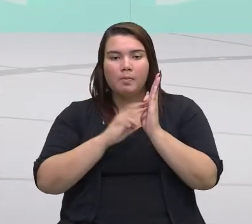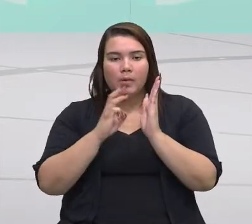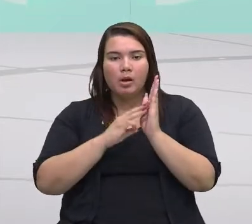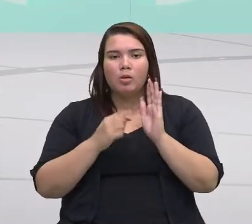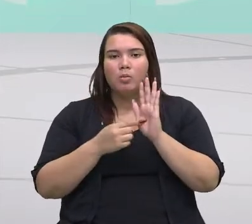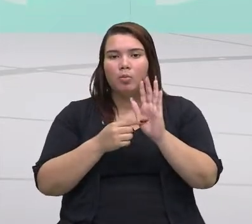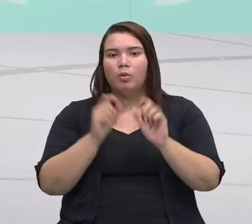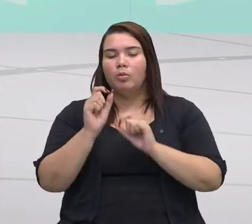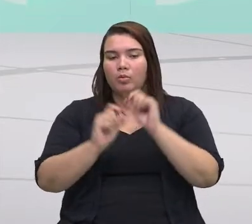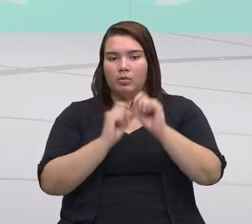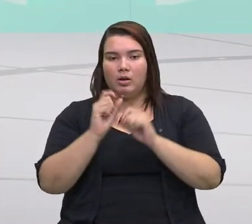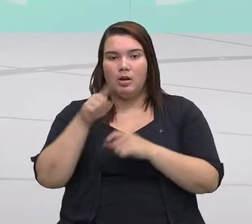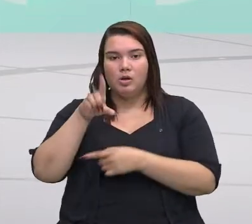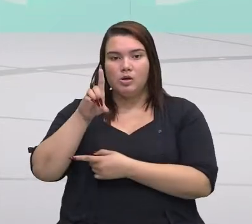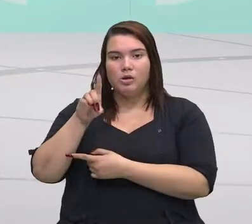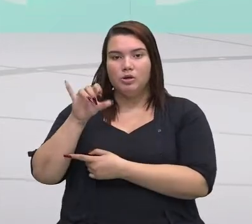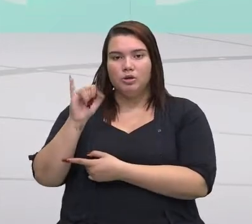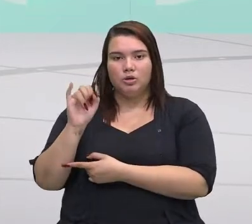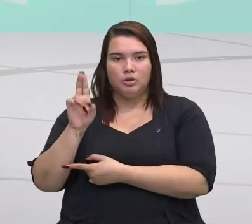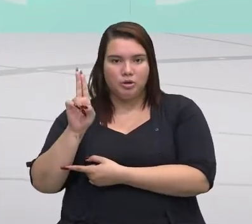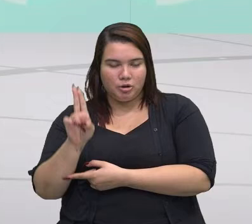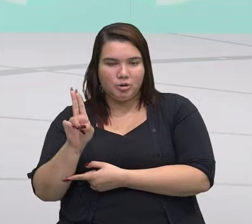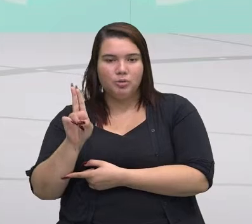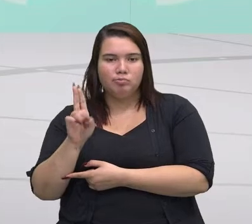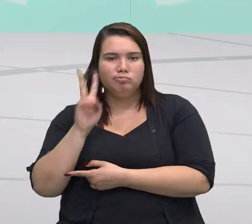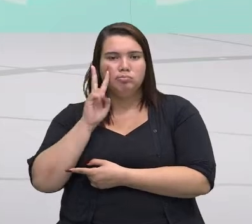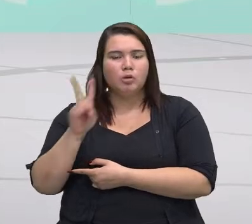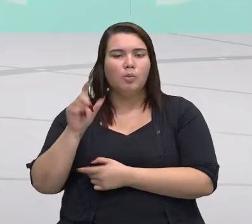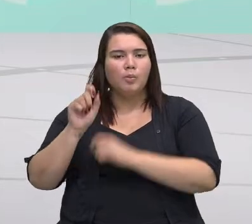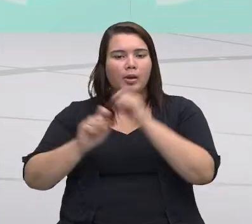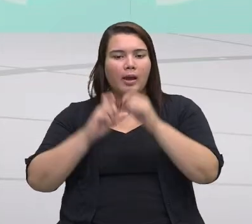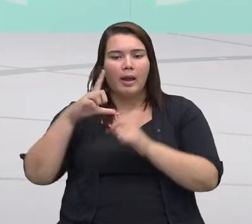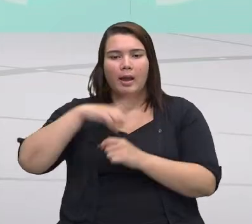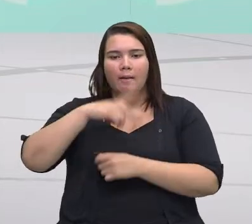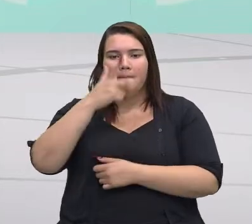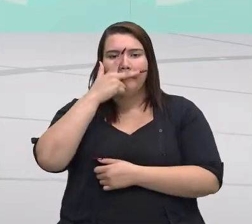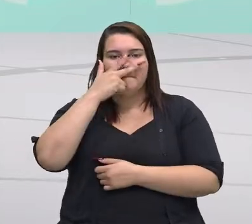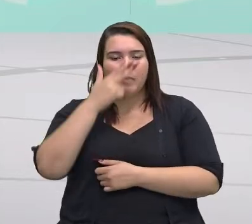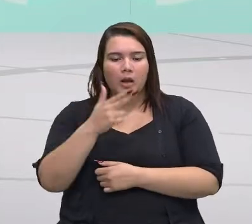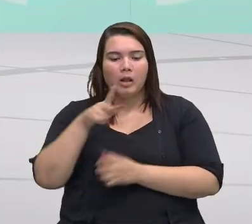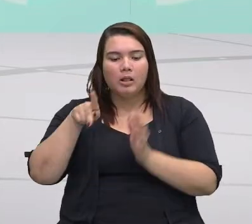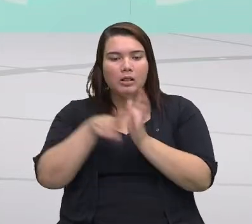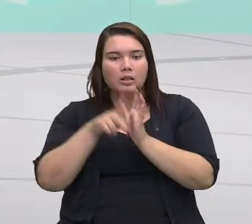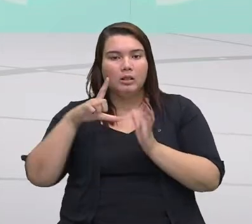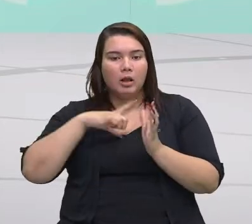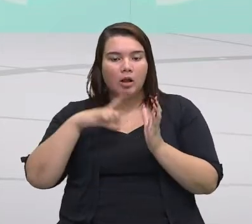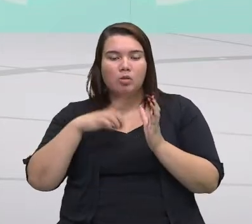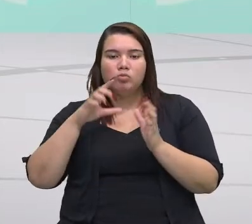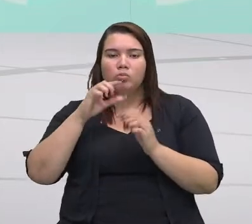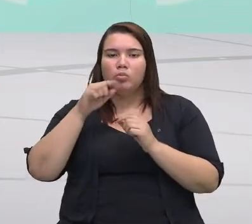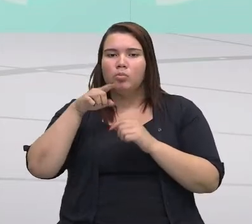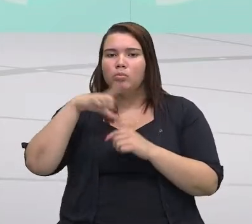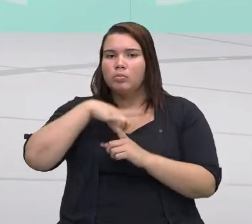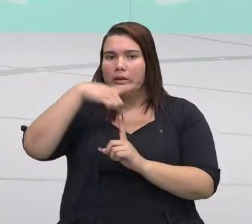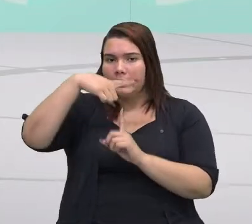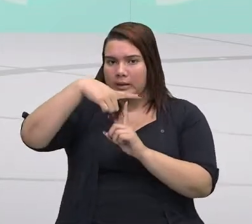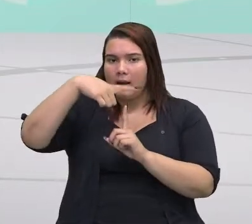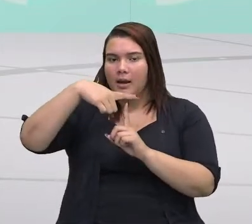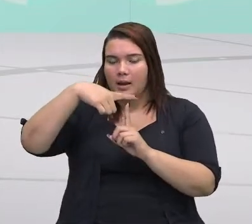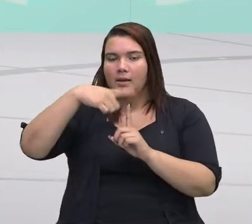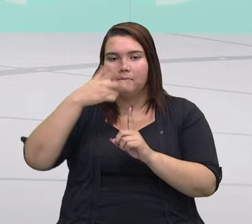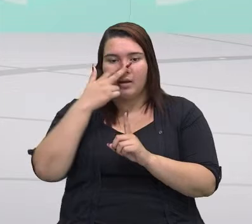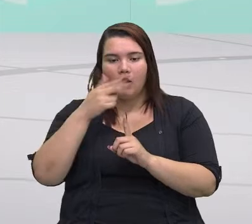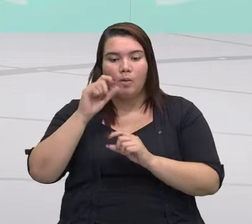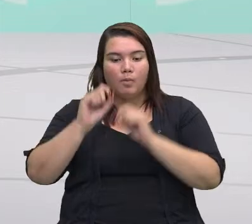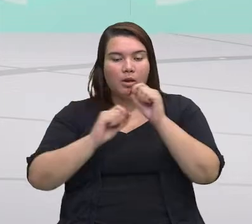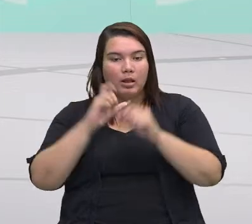de barreira, que é o DIU. E o DIU é um dispositivo intrauterino. Ele tem esse formatinho aí de T, e ele